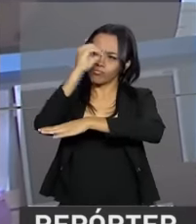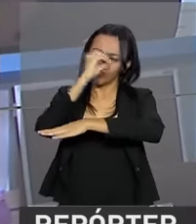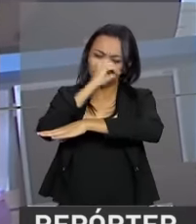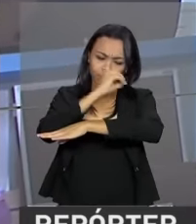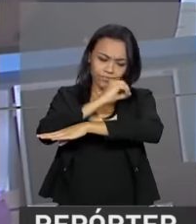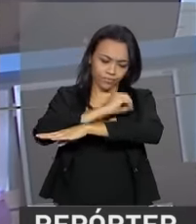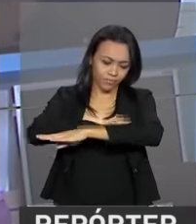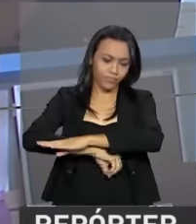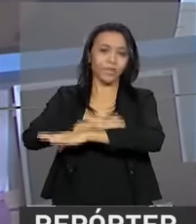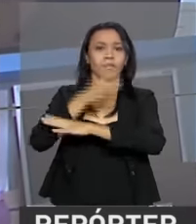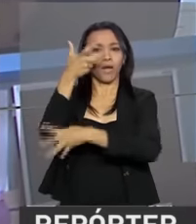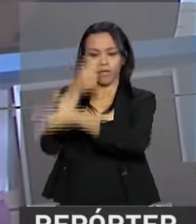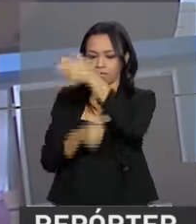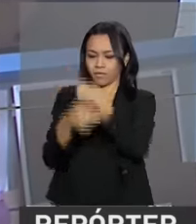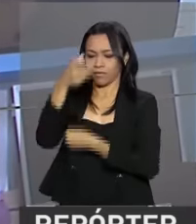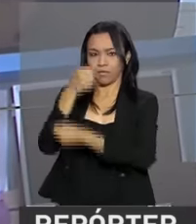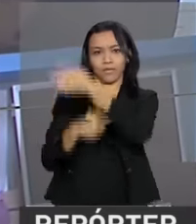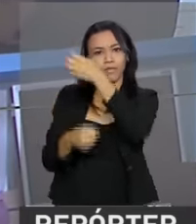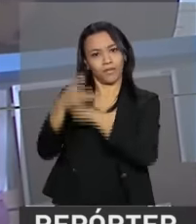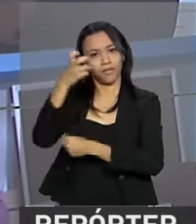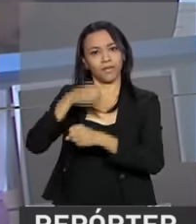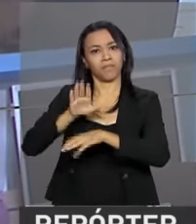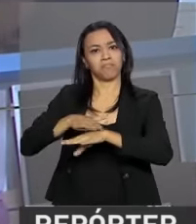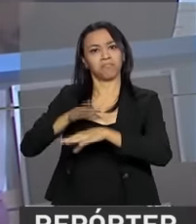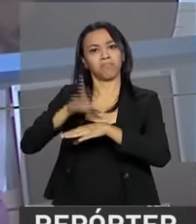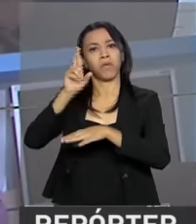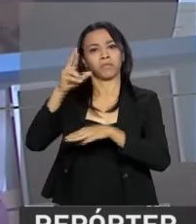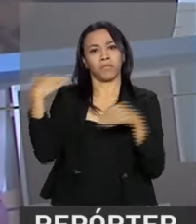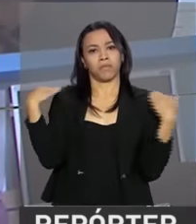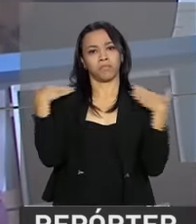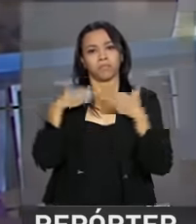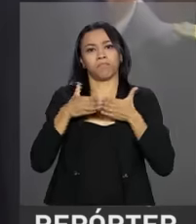em Brasília foi realizada pela Marinha do Brasil.